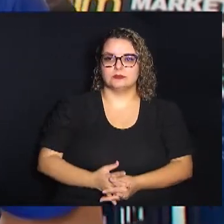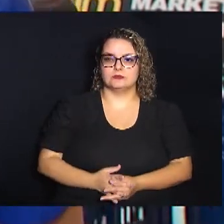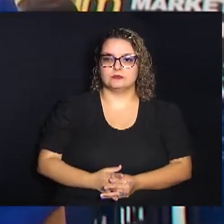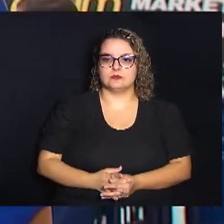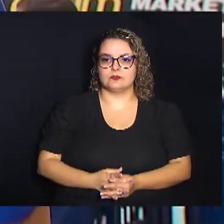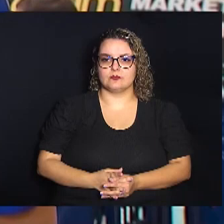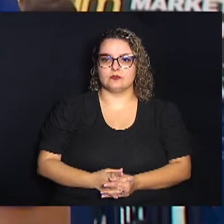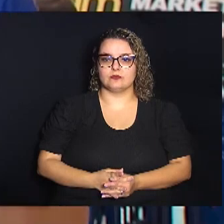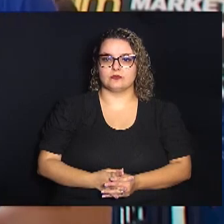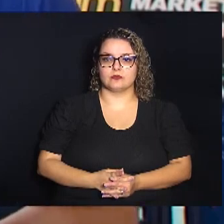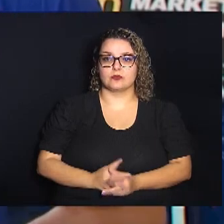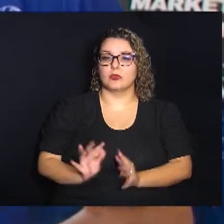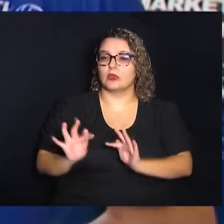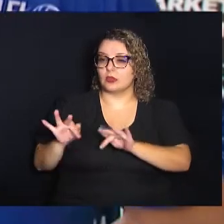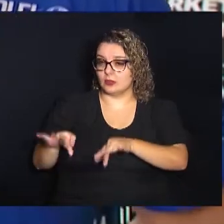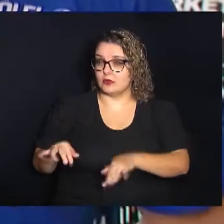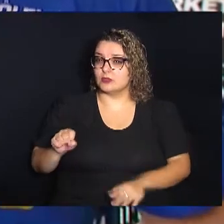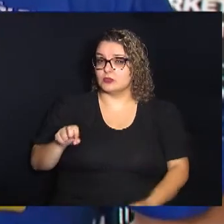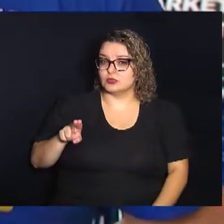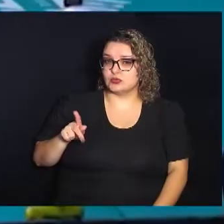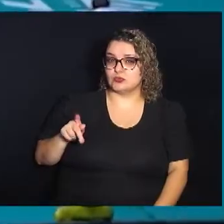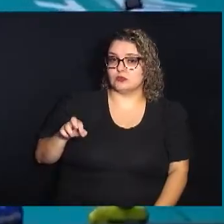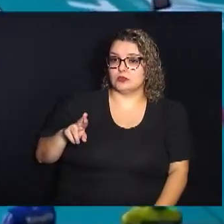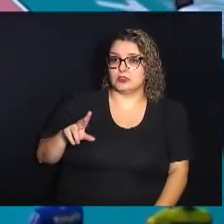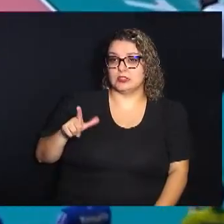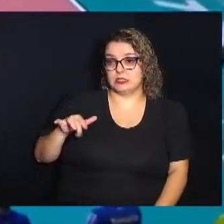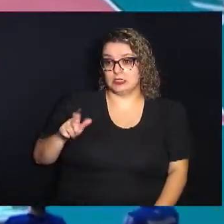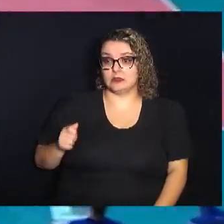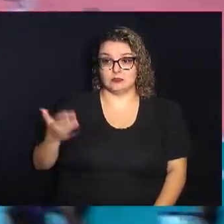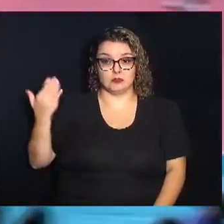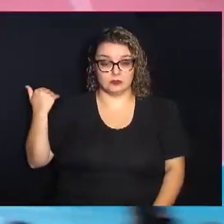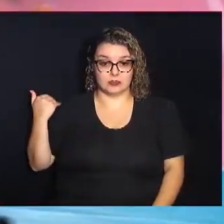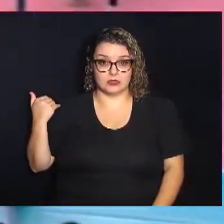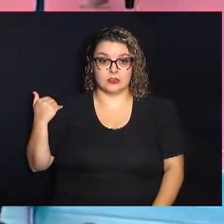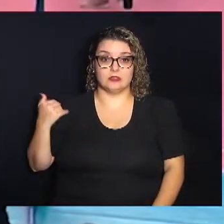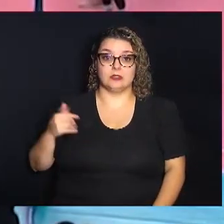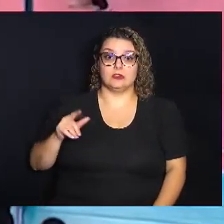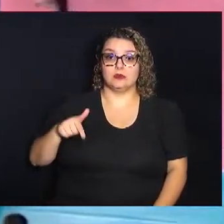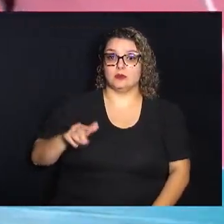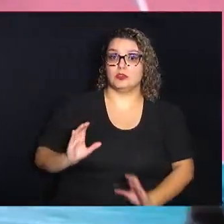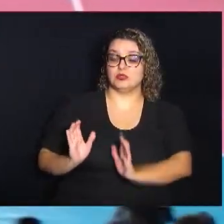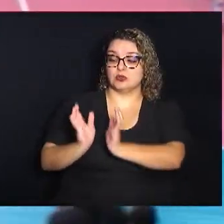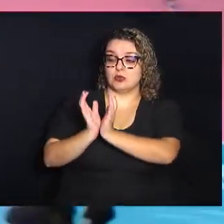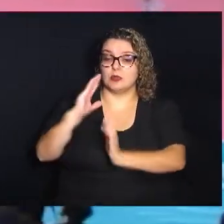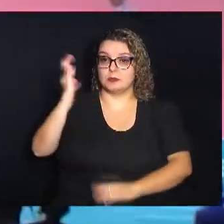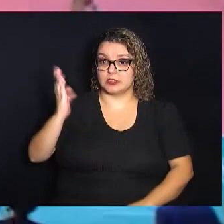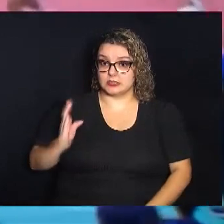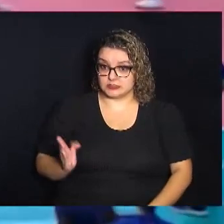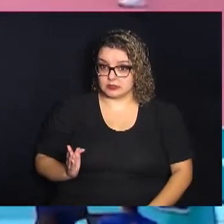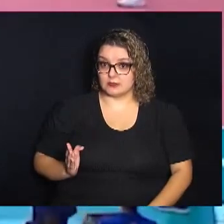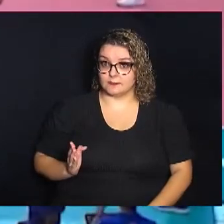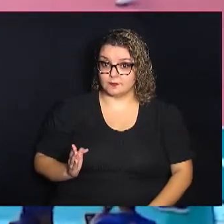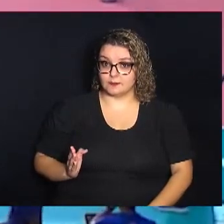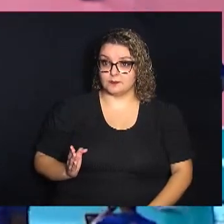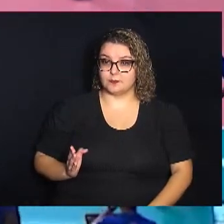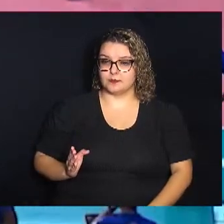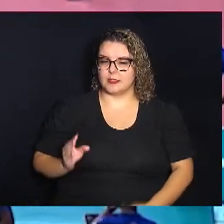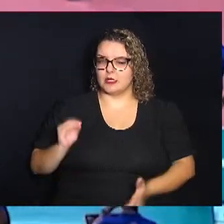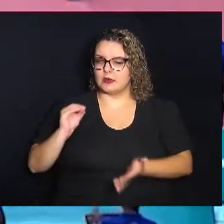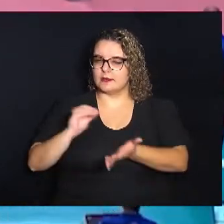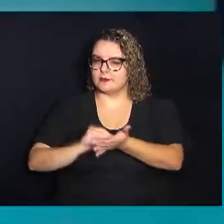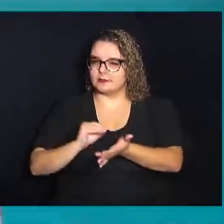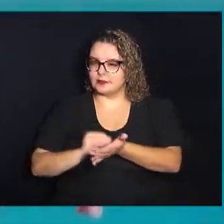Perdemos uma final de Superliga um tempo atrás, depois perdemos Copa Brasil, então estaria faltando